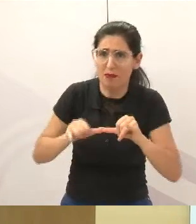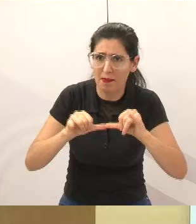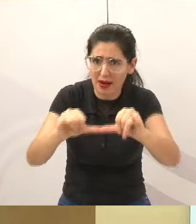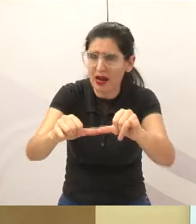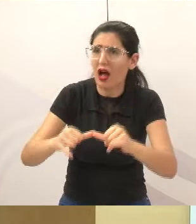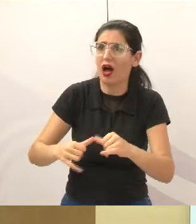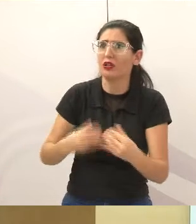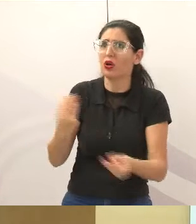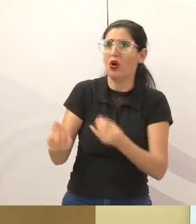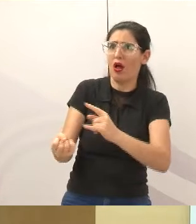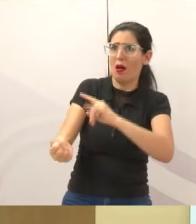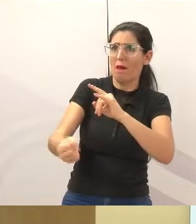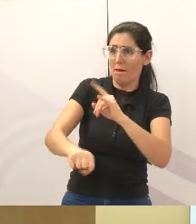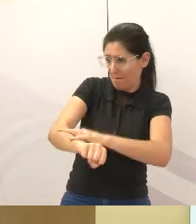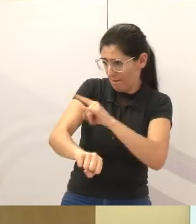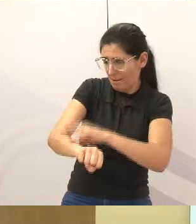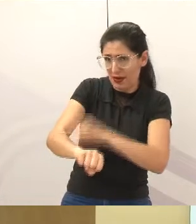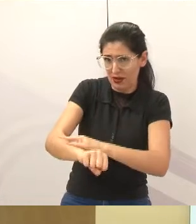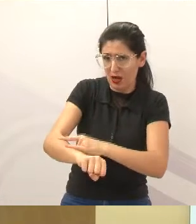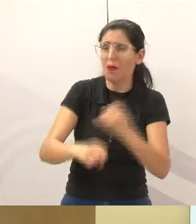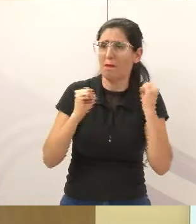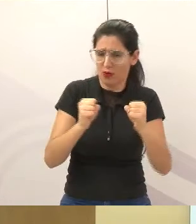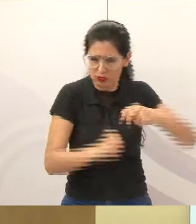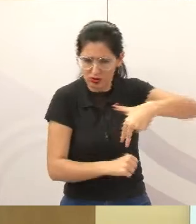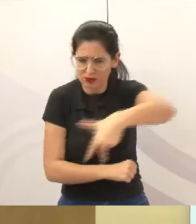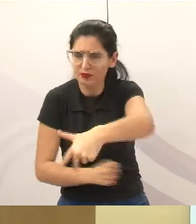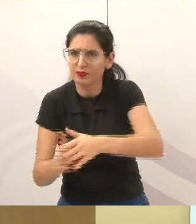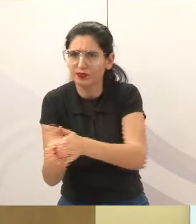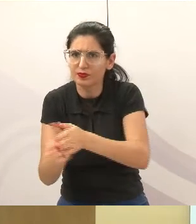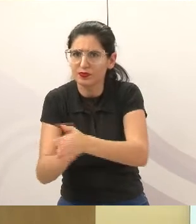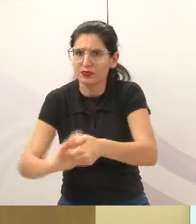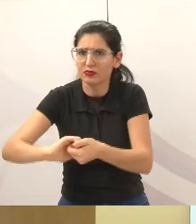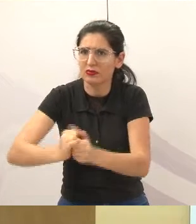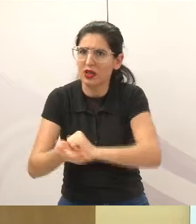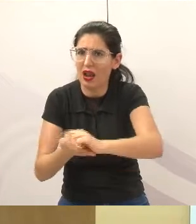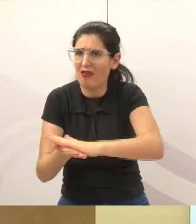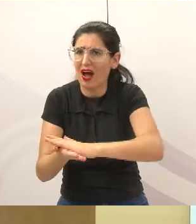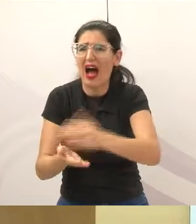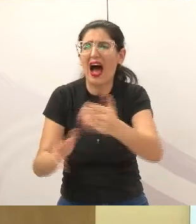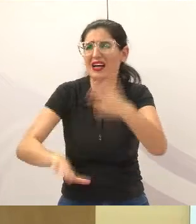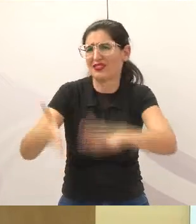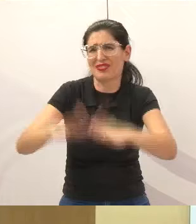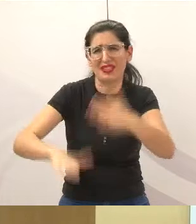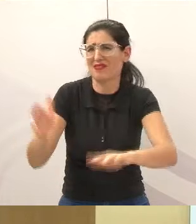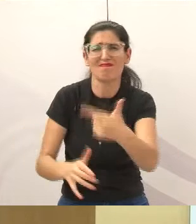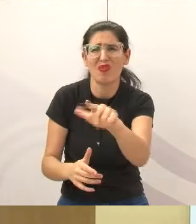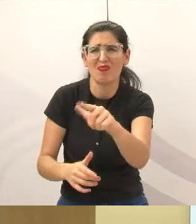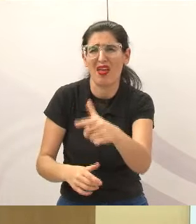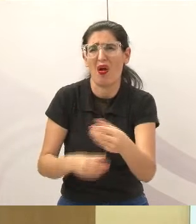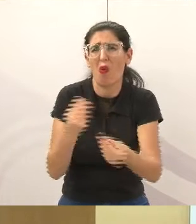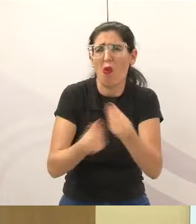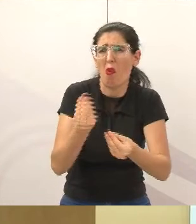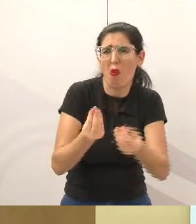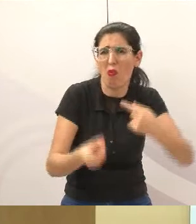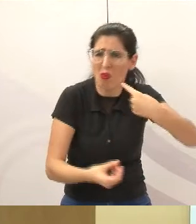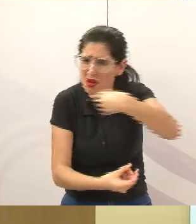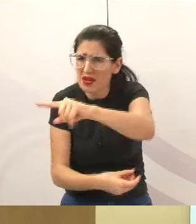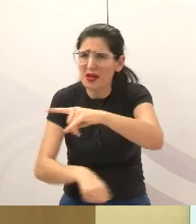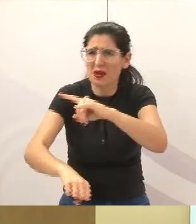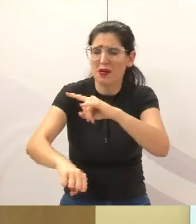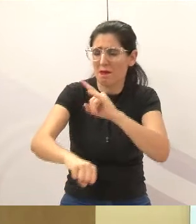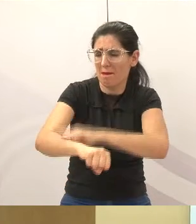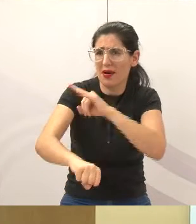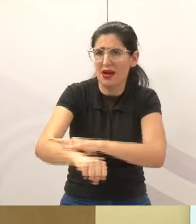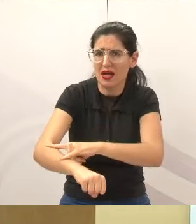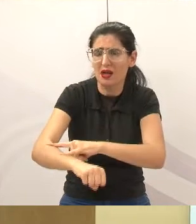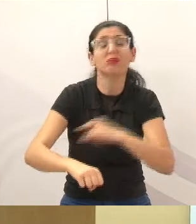torneira com água e sabão. Então, por isso, o projeto é ir colocando o álcool 70%, que também é uma